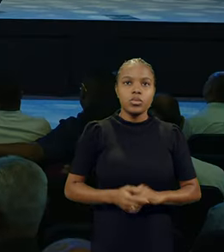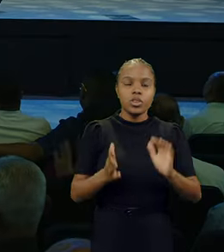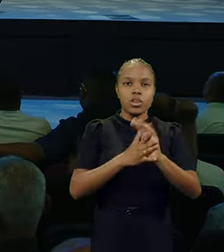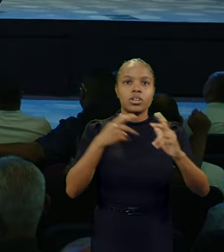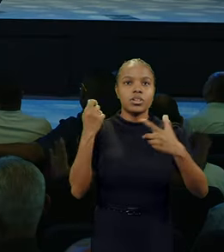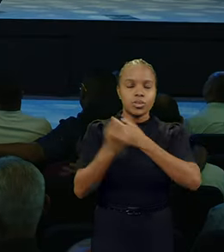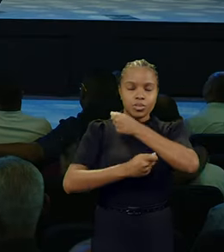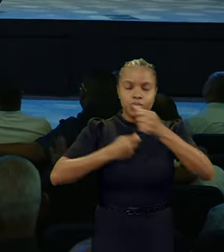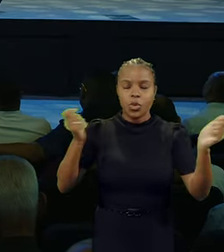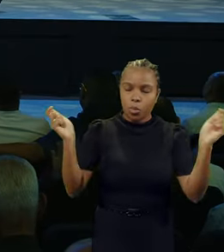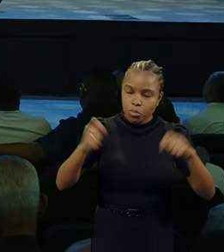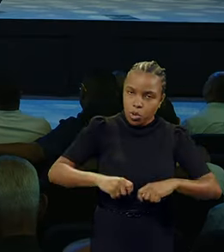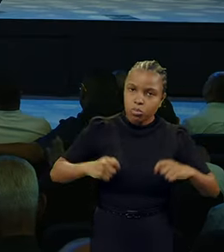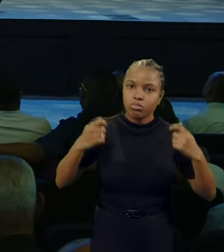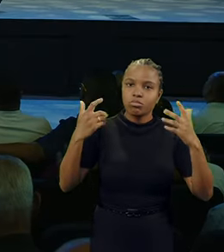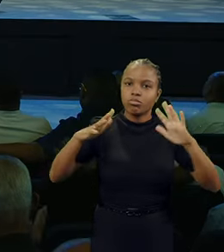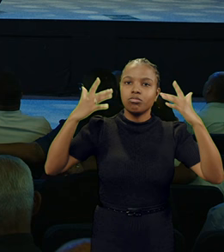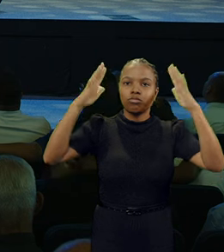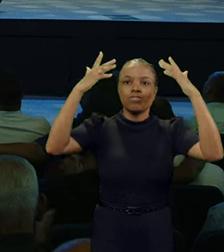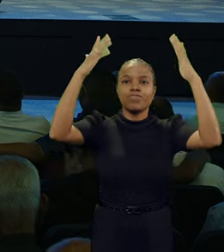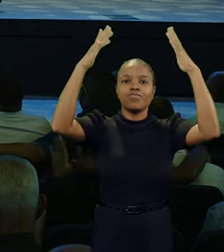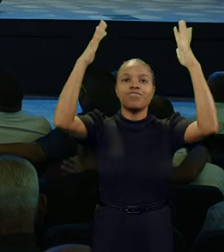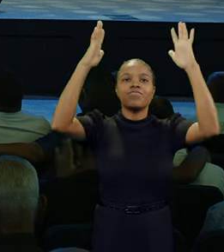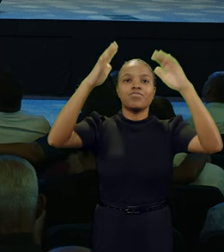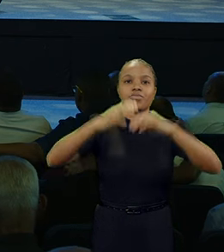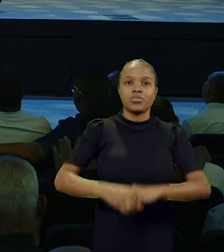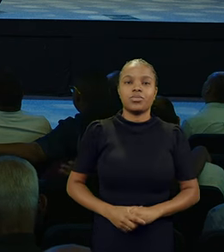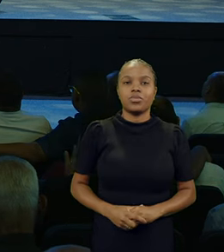Aleluia, pode glorificar o nome dele.